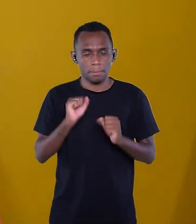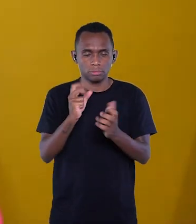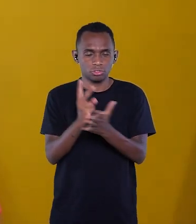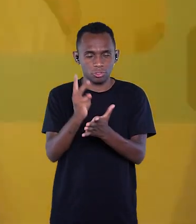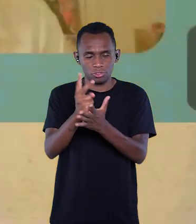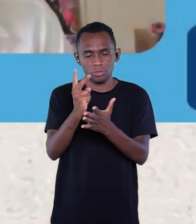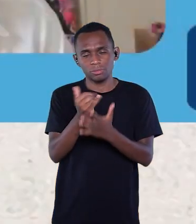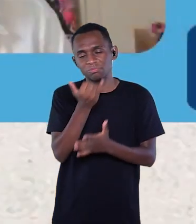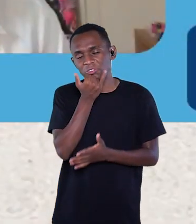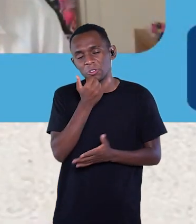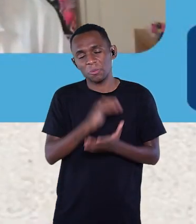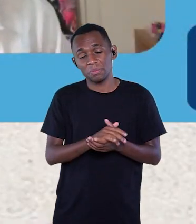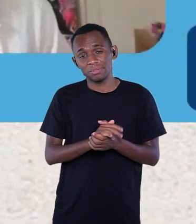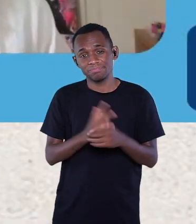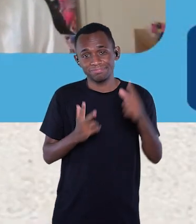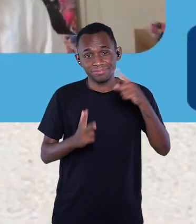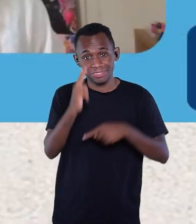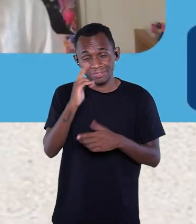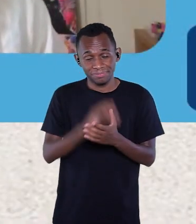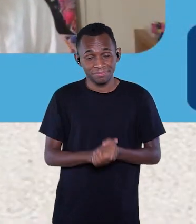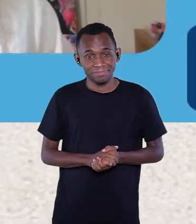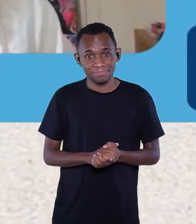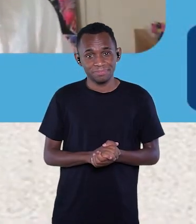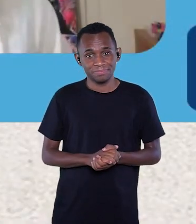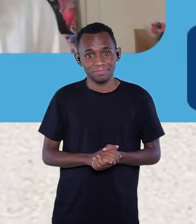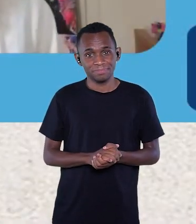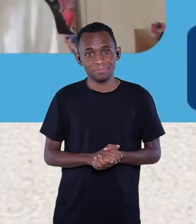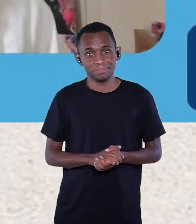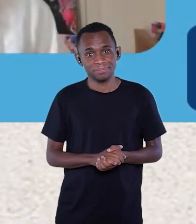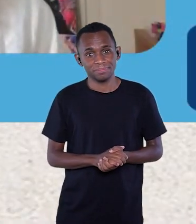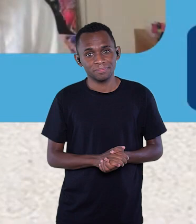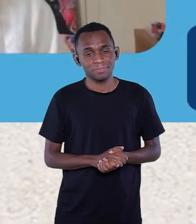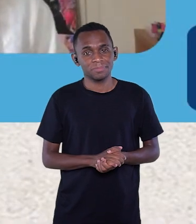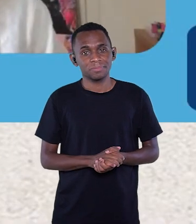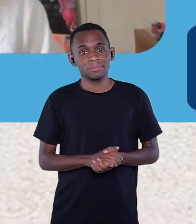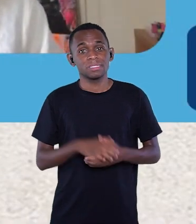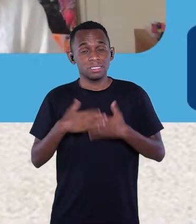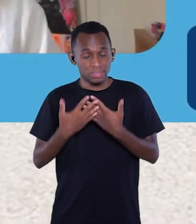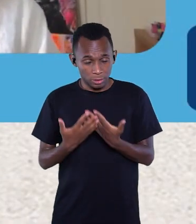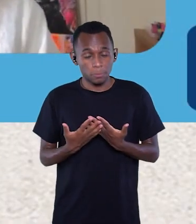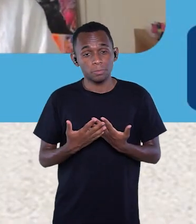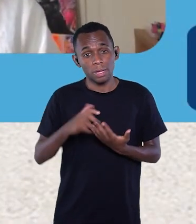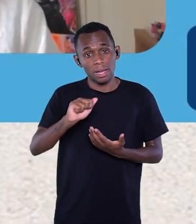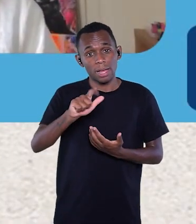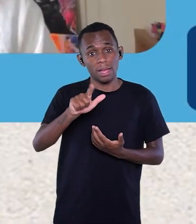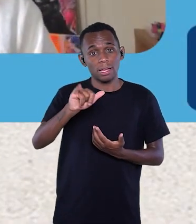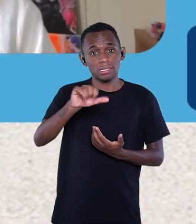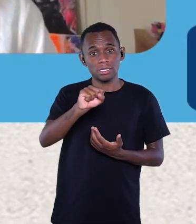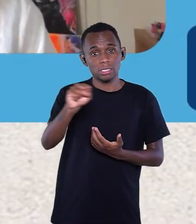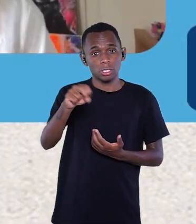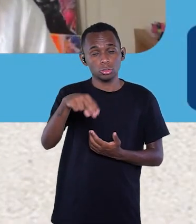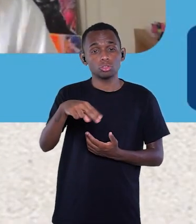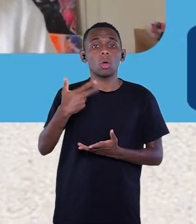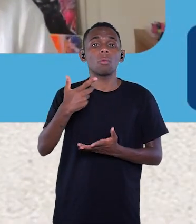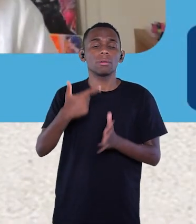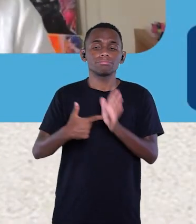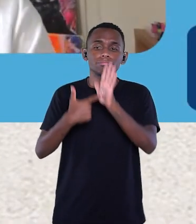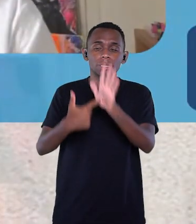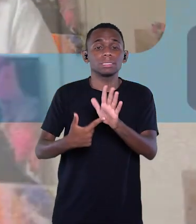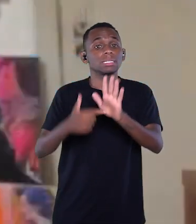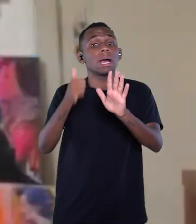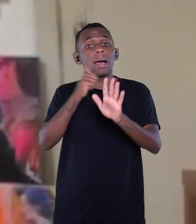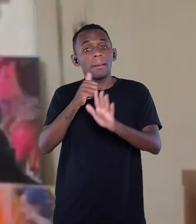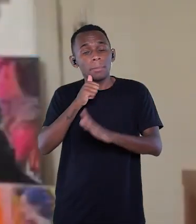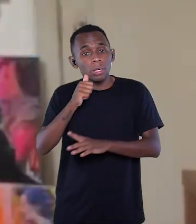Pode continuar. Desculpa te interromper. Imagina. E aí, a Alison, por exemplo, ela vai contar a história dela,